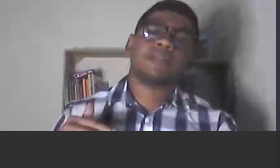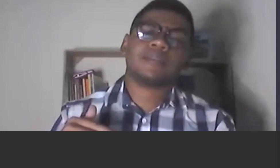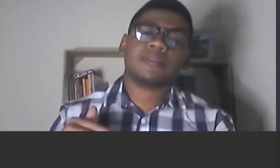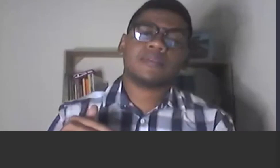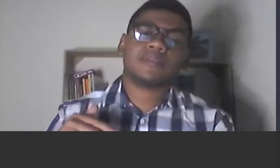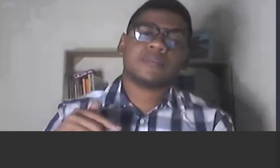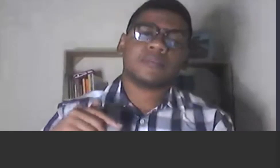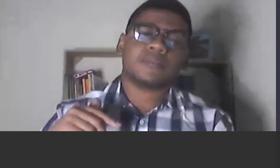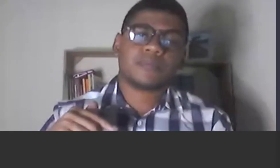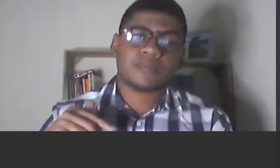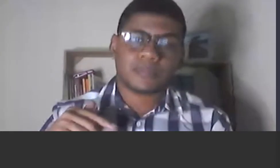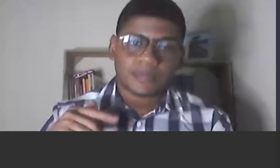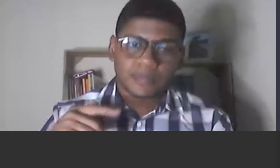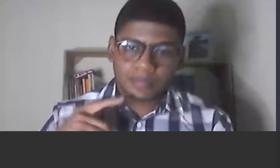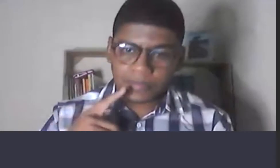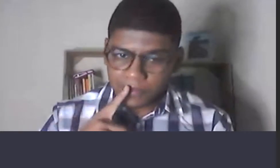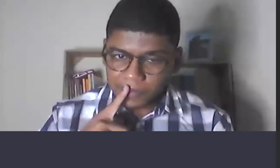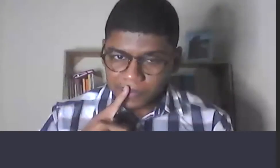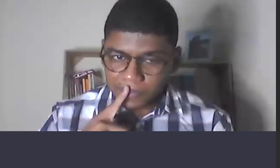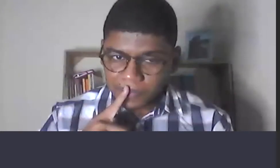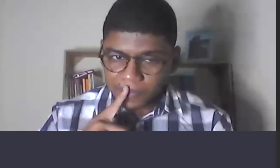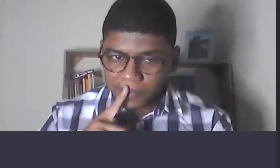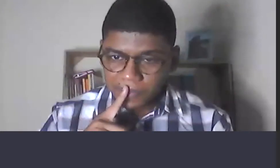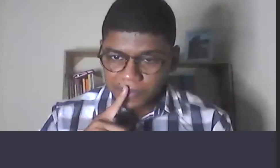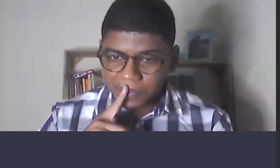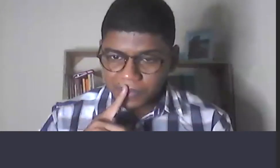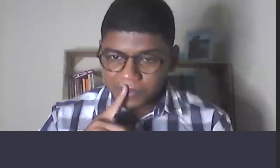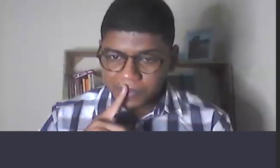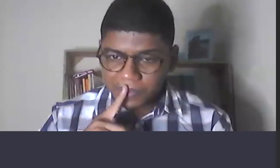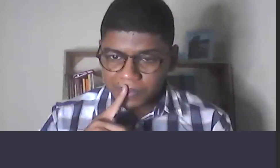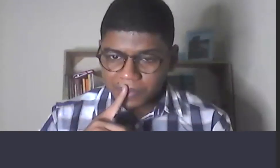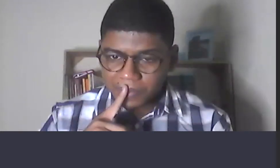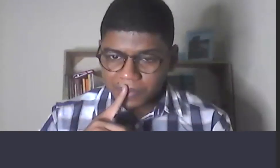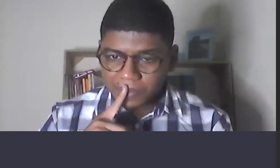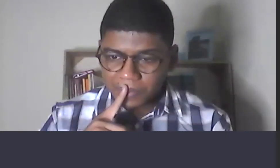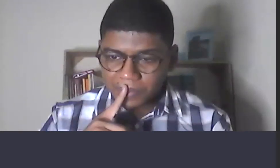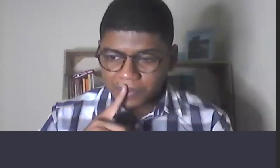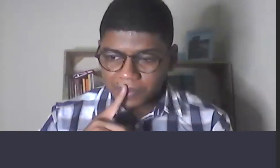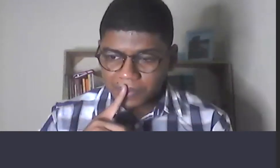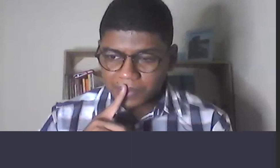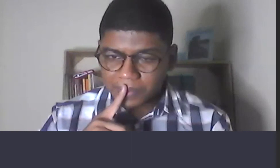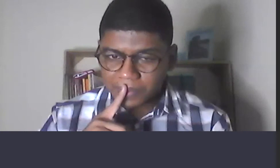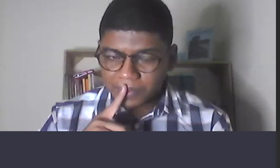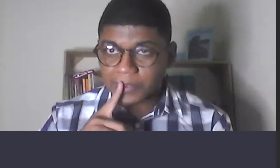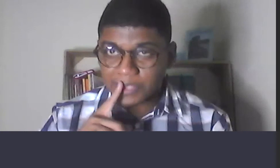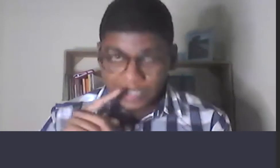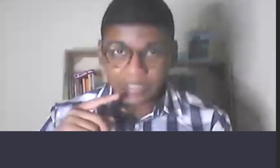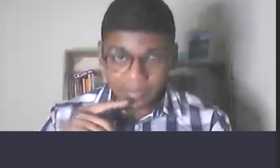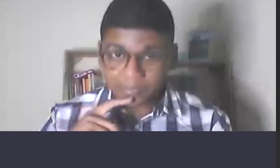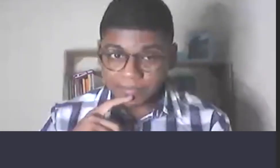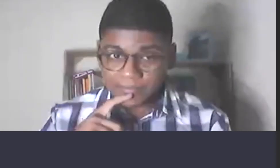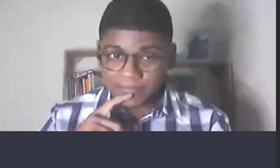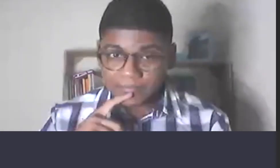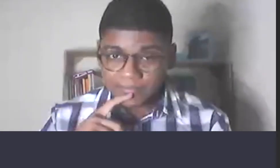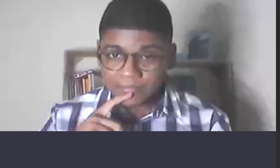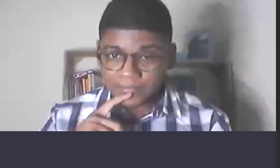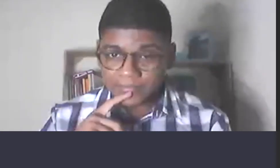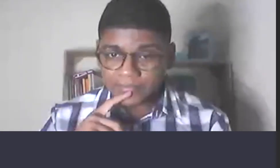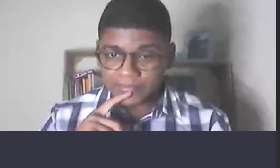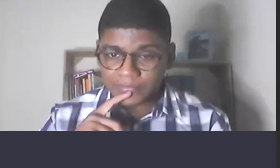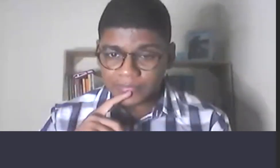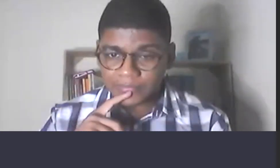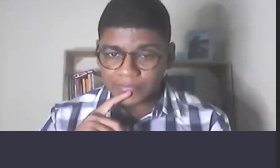Eu só penso, Lucas, porque você falou que os verbos seriam cerca de 25 sinais por semana. Eu penso assim, Sim. que tem dia que a